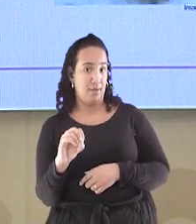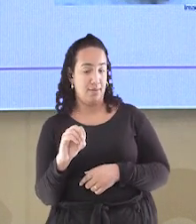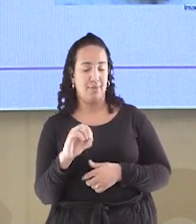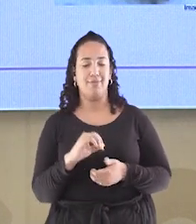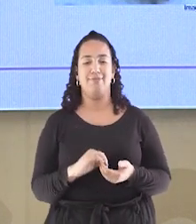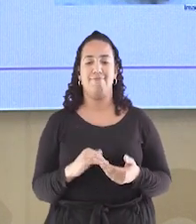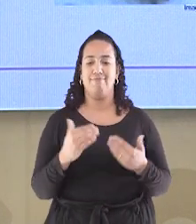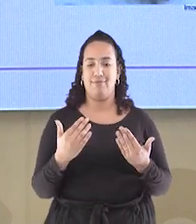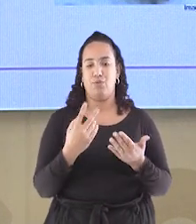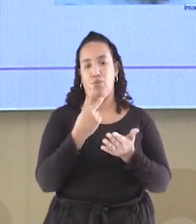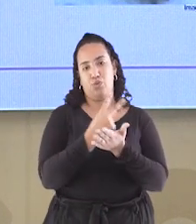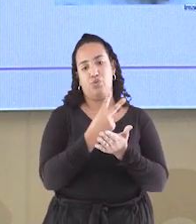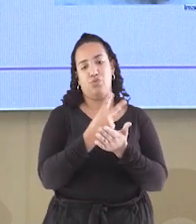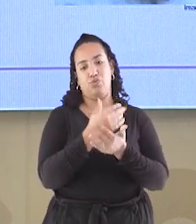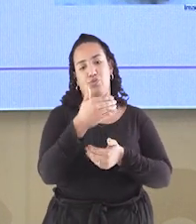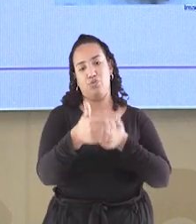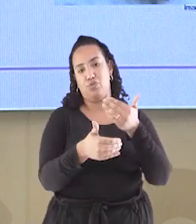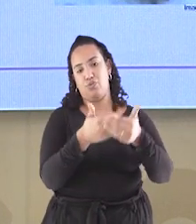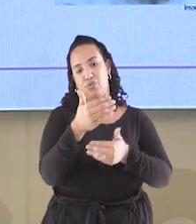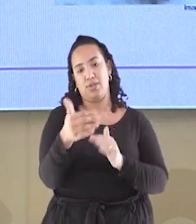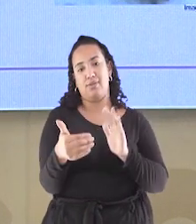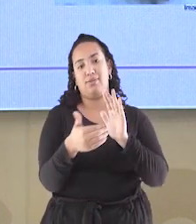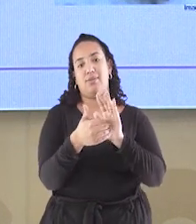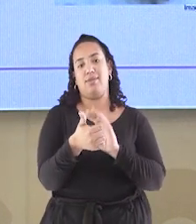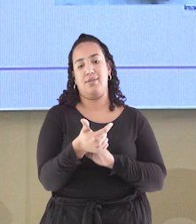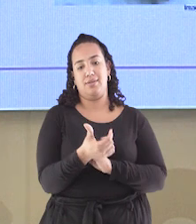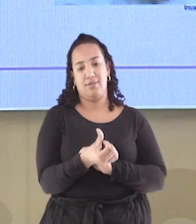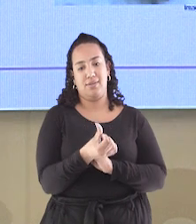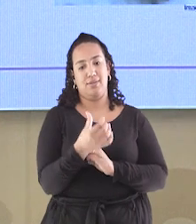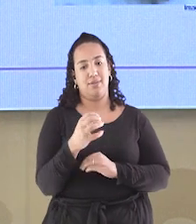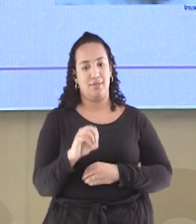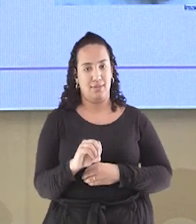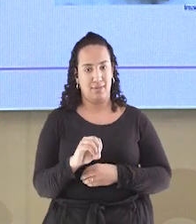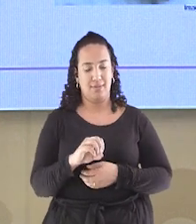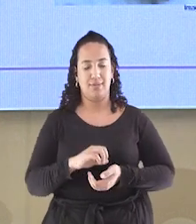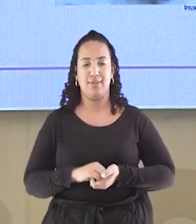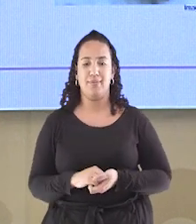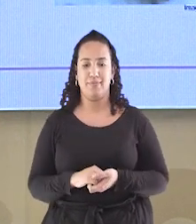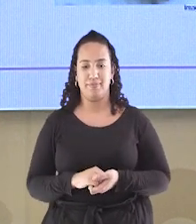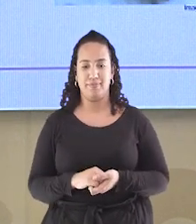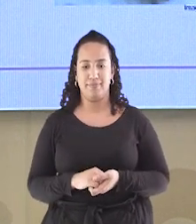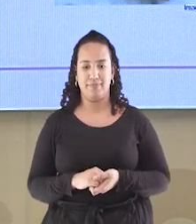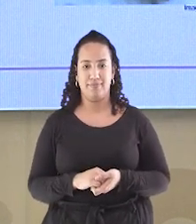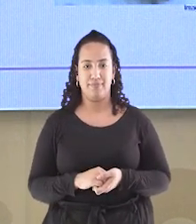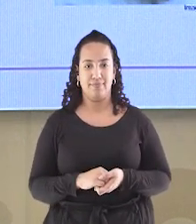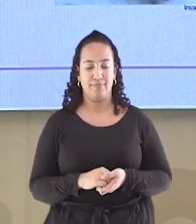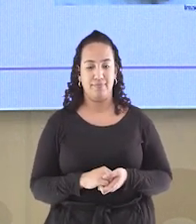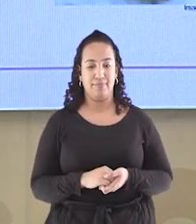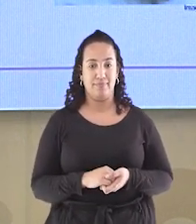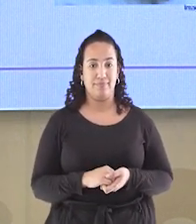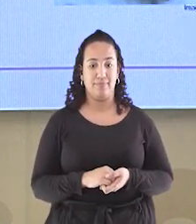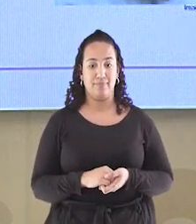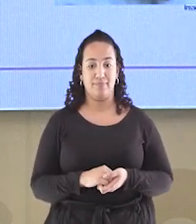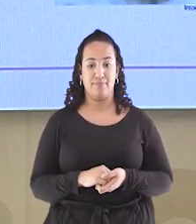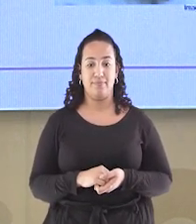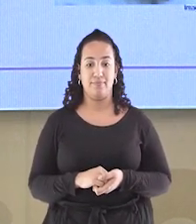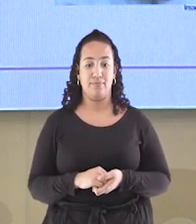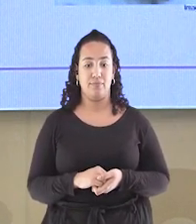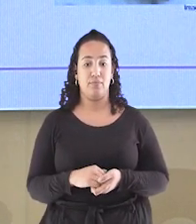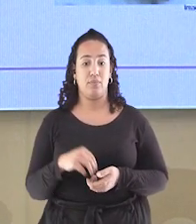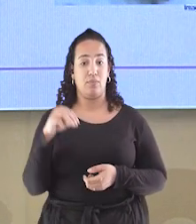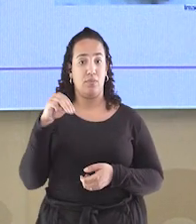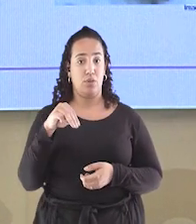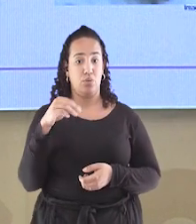assim, sucessivamente, até chegar os 60. Os minutos estão sendo marcados na parte